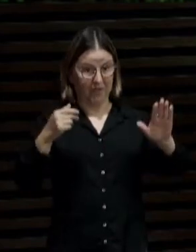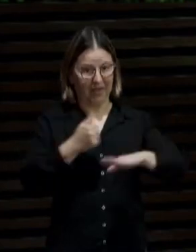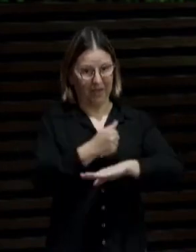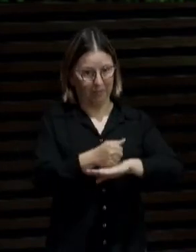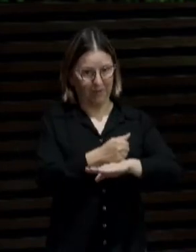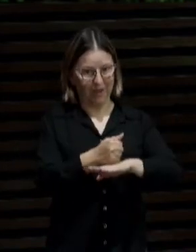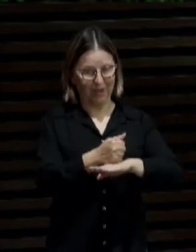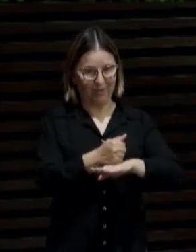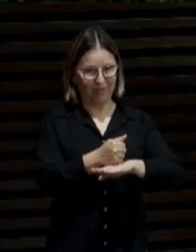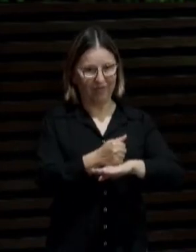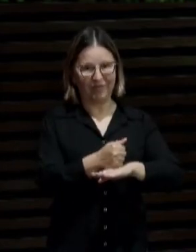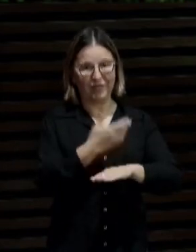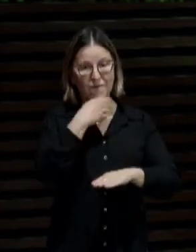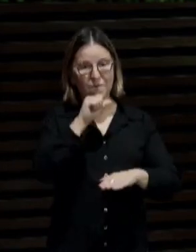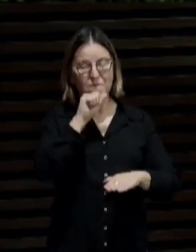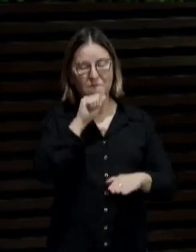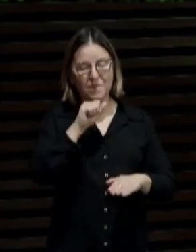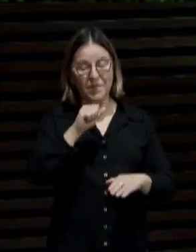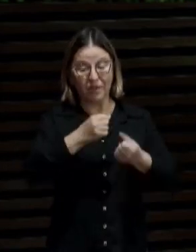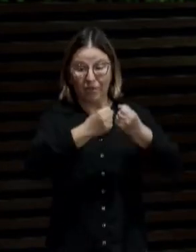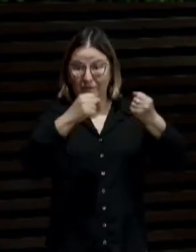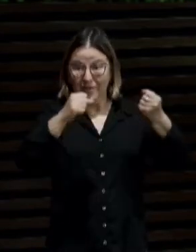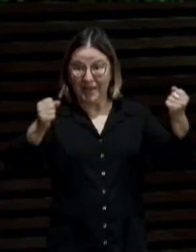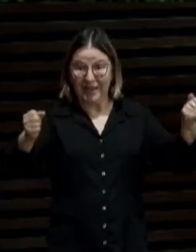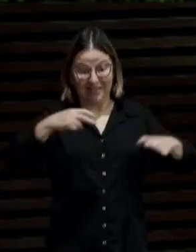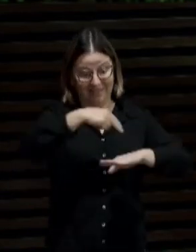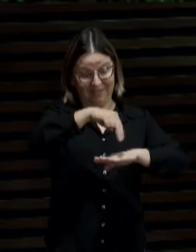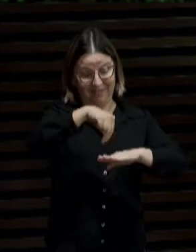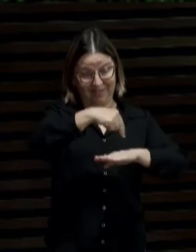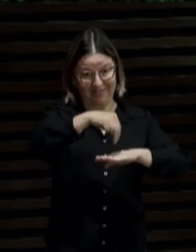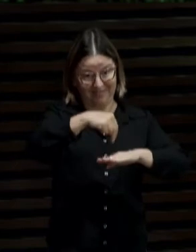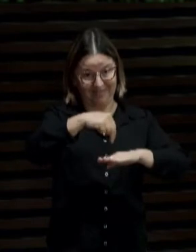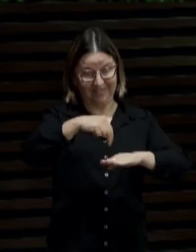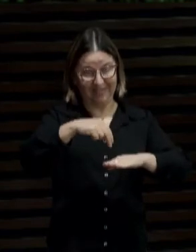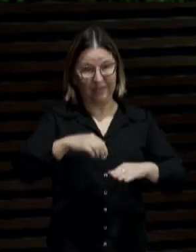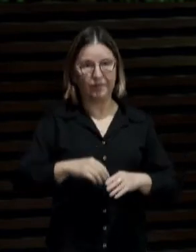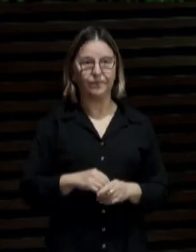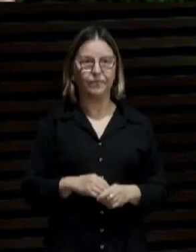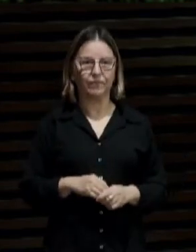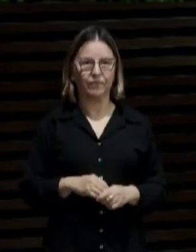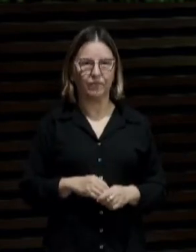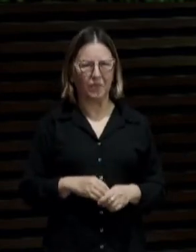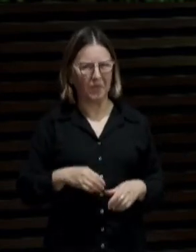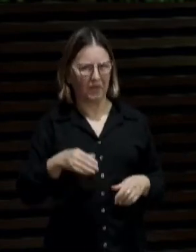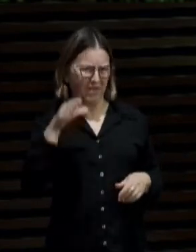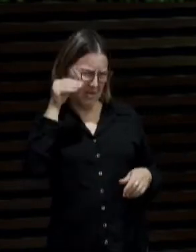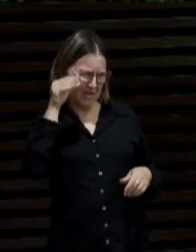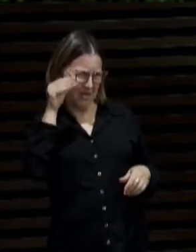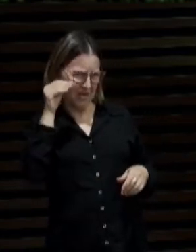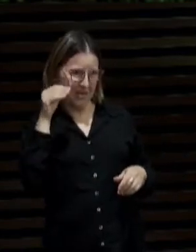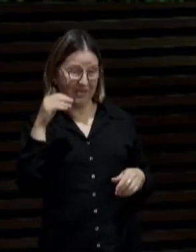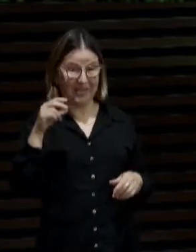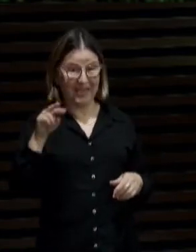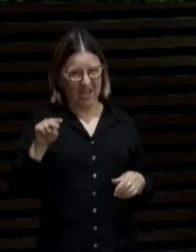dos méritos de Abraão. Só que o curioso, como a gente às vezes... Isso a gente faz, não só judeus não. A